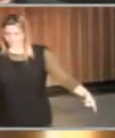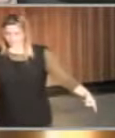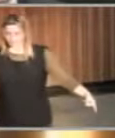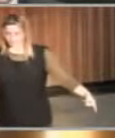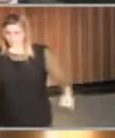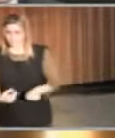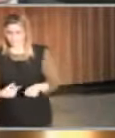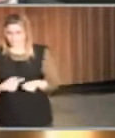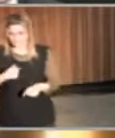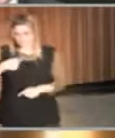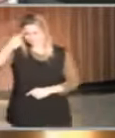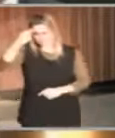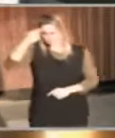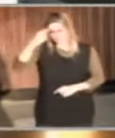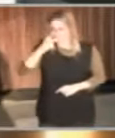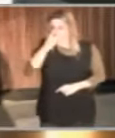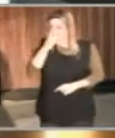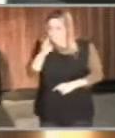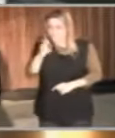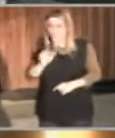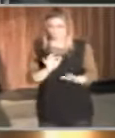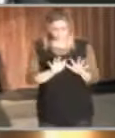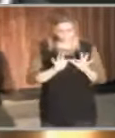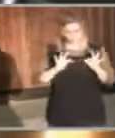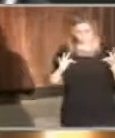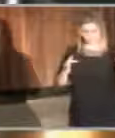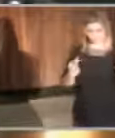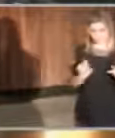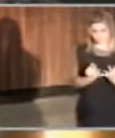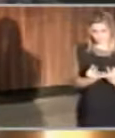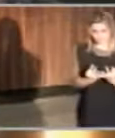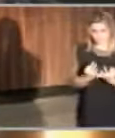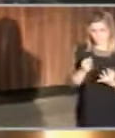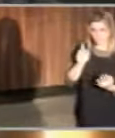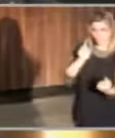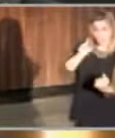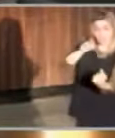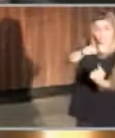quando eu penso que o alvo da família também mudou